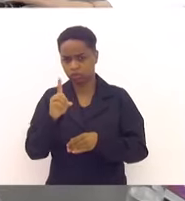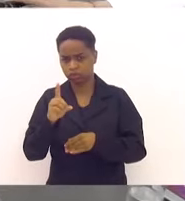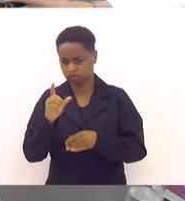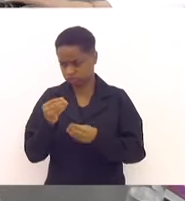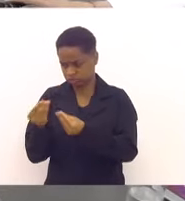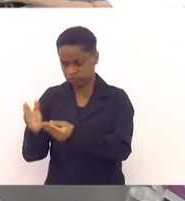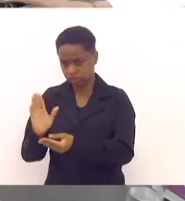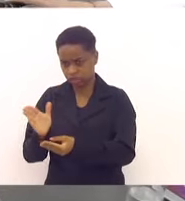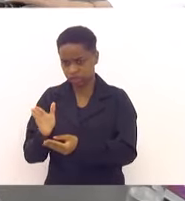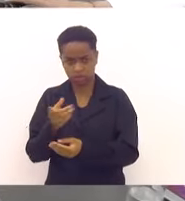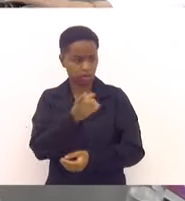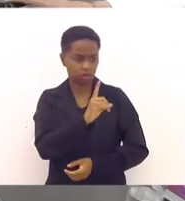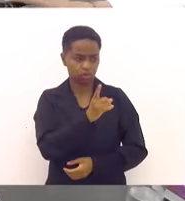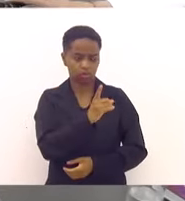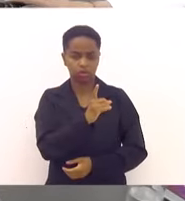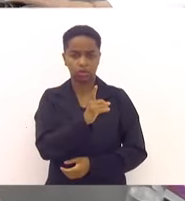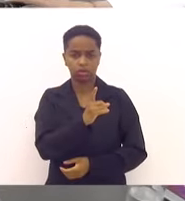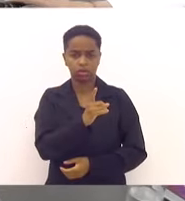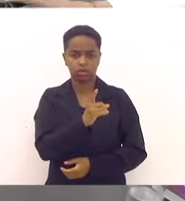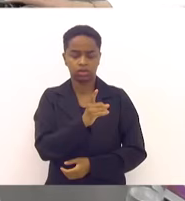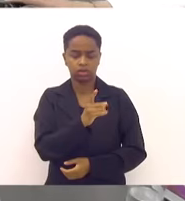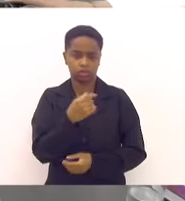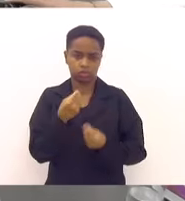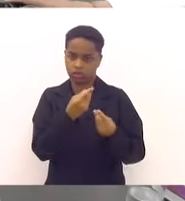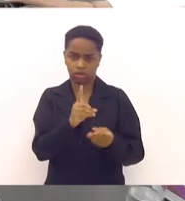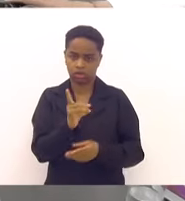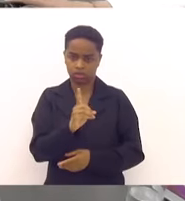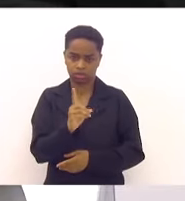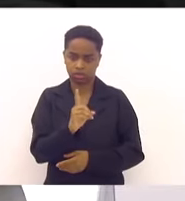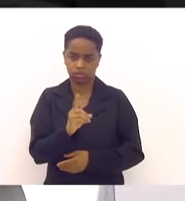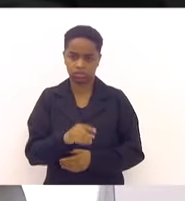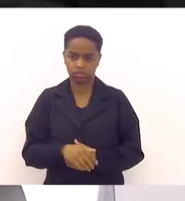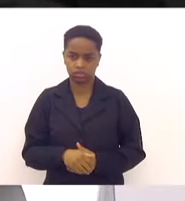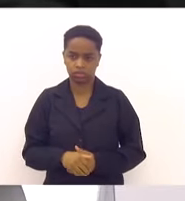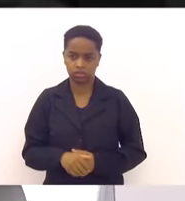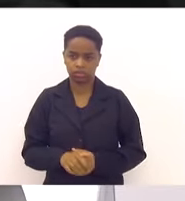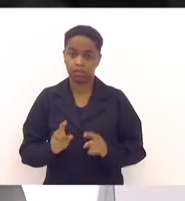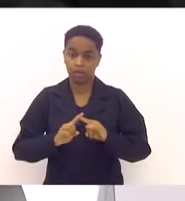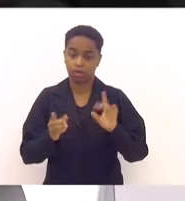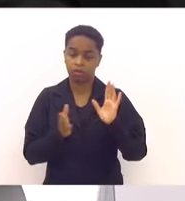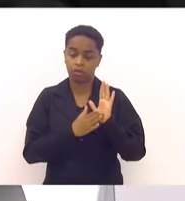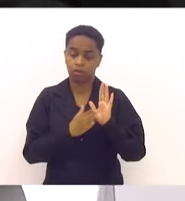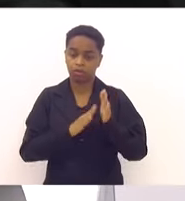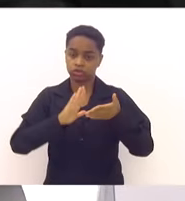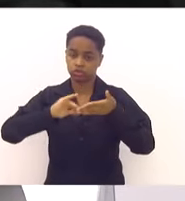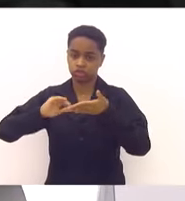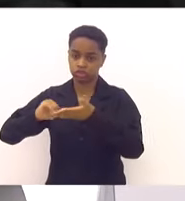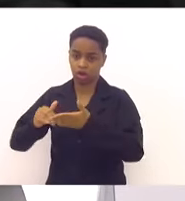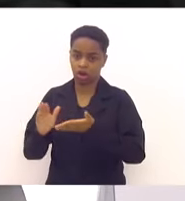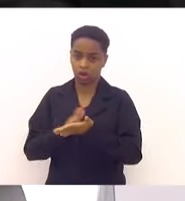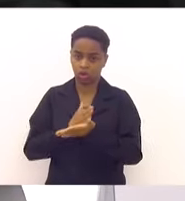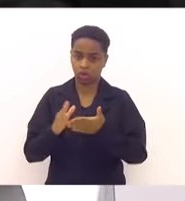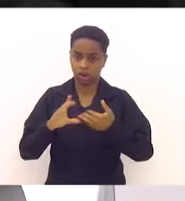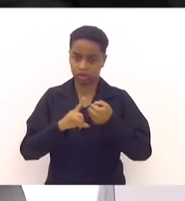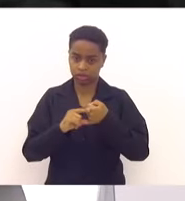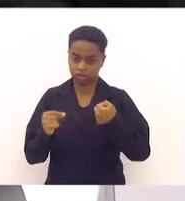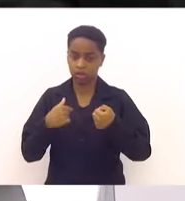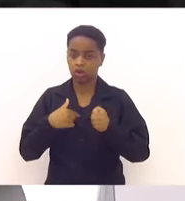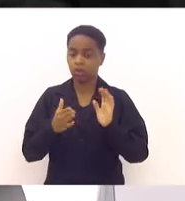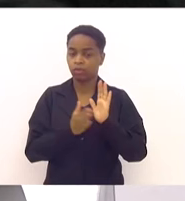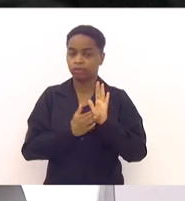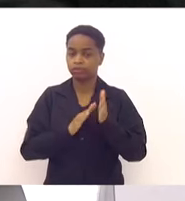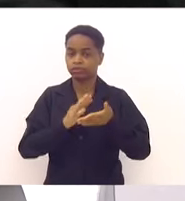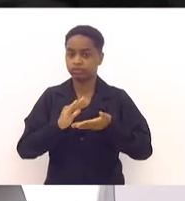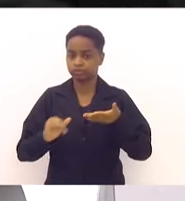foi? Não, sim, mas não foi entregue, mas eu estou votando. Não, a Vossa Excelência vai propor a supressão de alguns artigos. Estou propondo a supressão